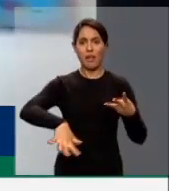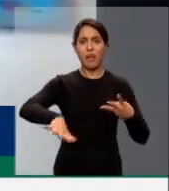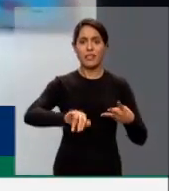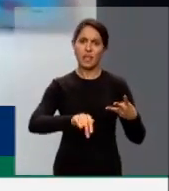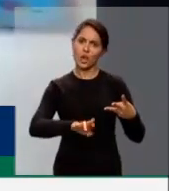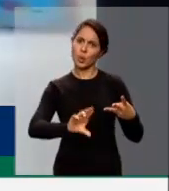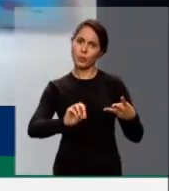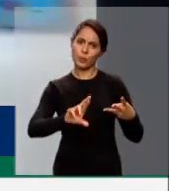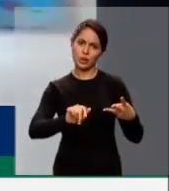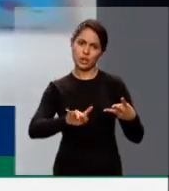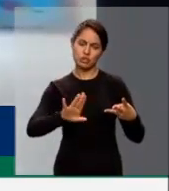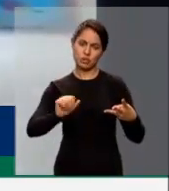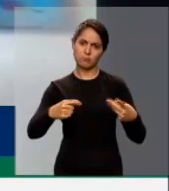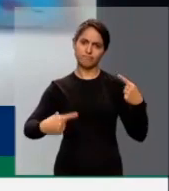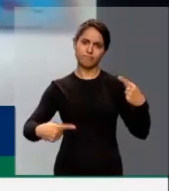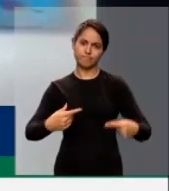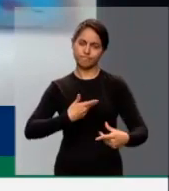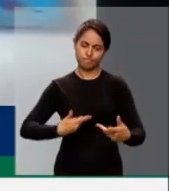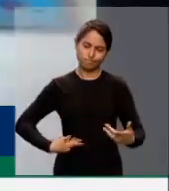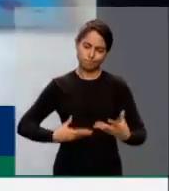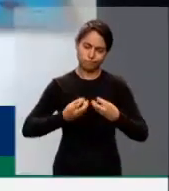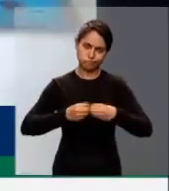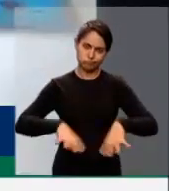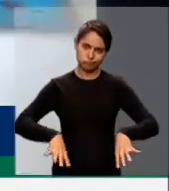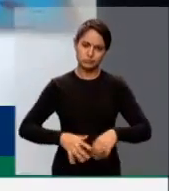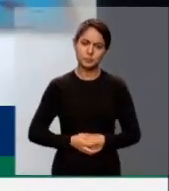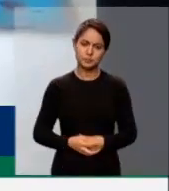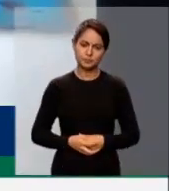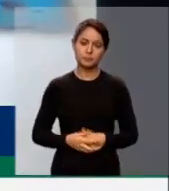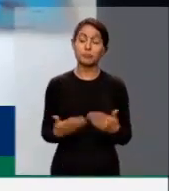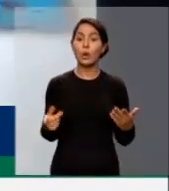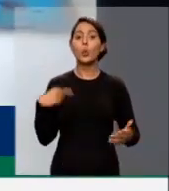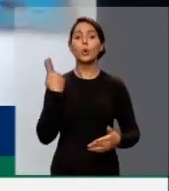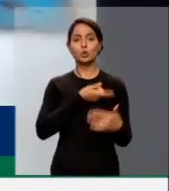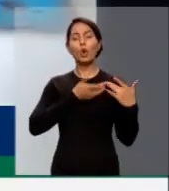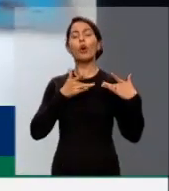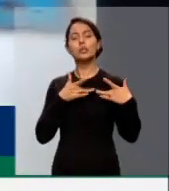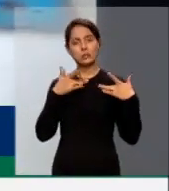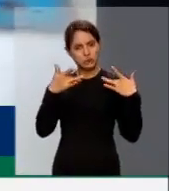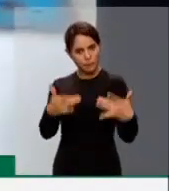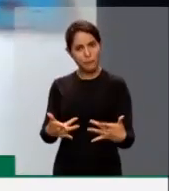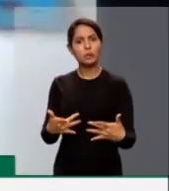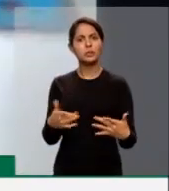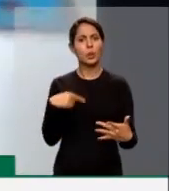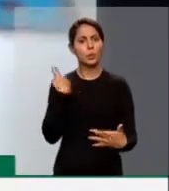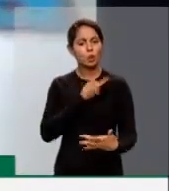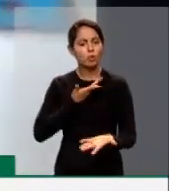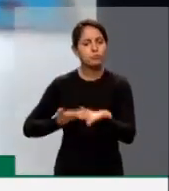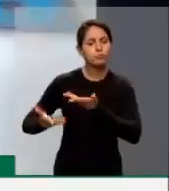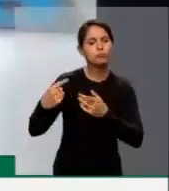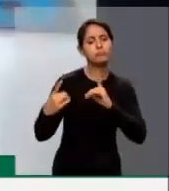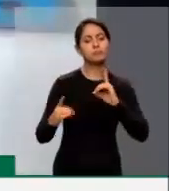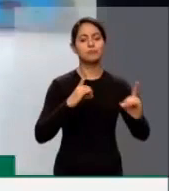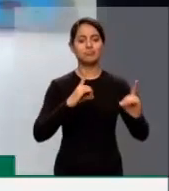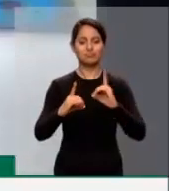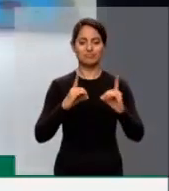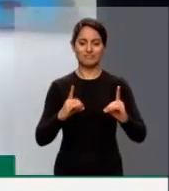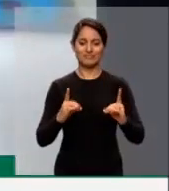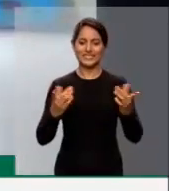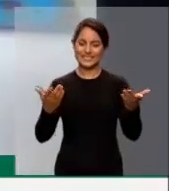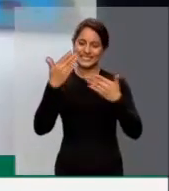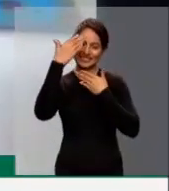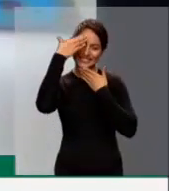de Estado desse desgoverno. Colocamos à disposição para estar dialogando e agradeço desde